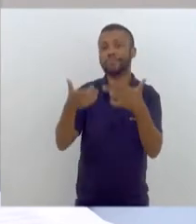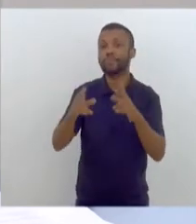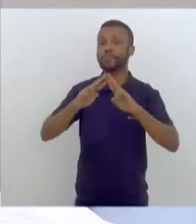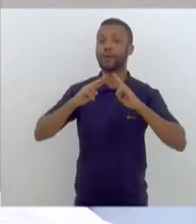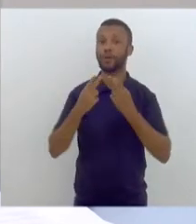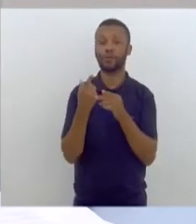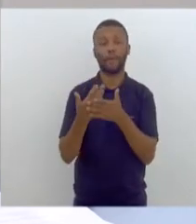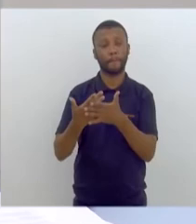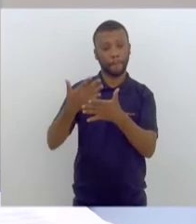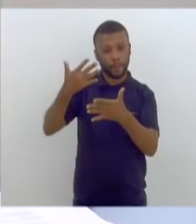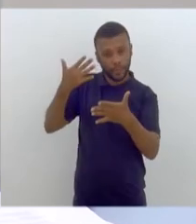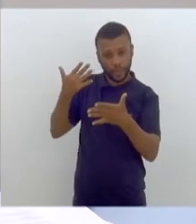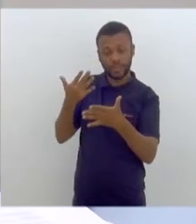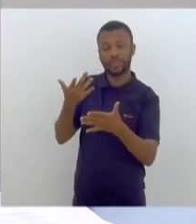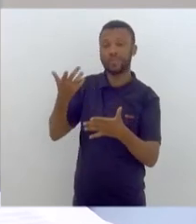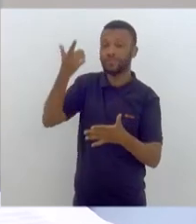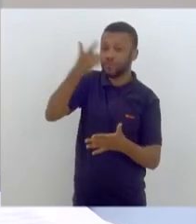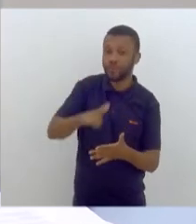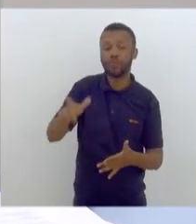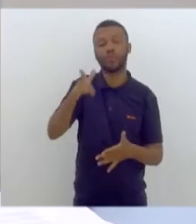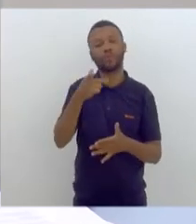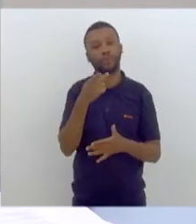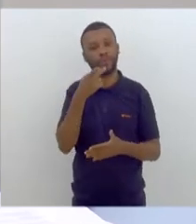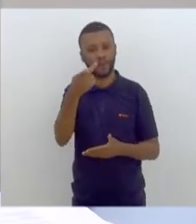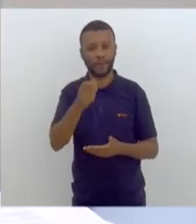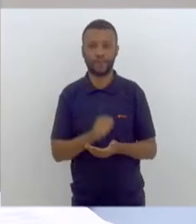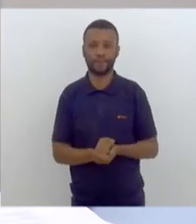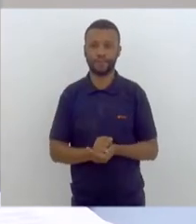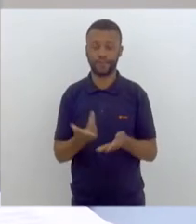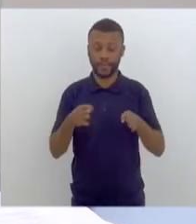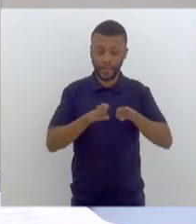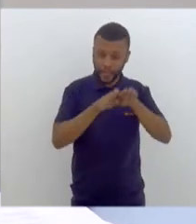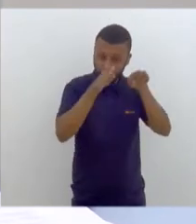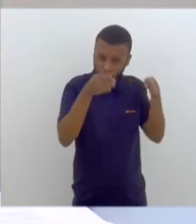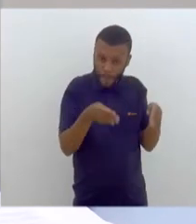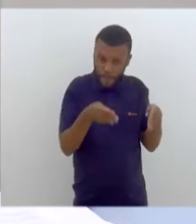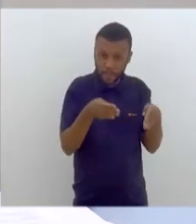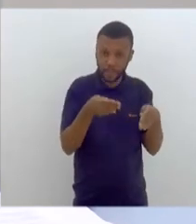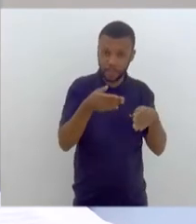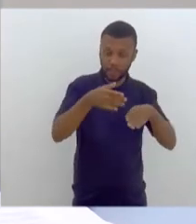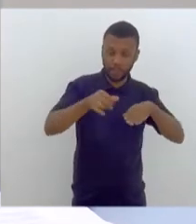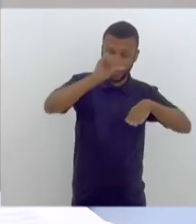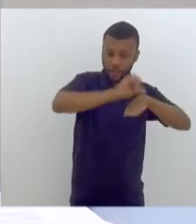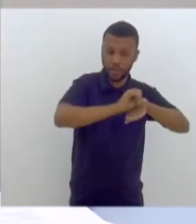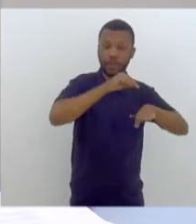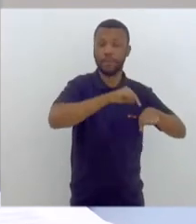volta a falar eu tenho lá em cima da minha mesa lá na minha sala que